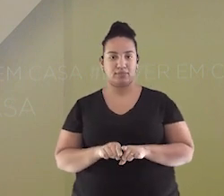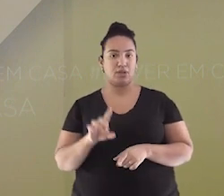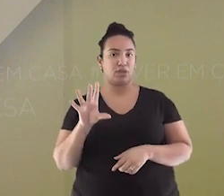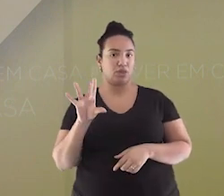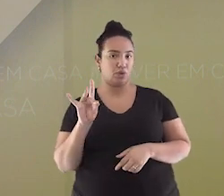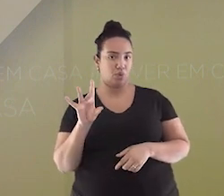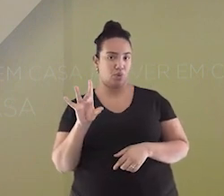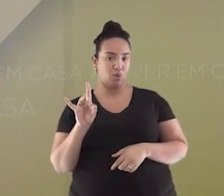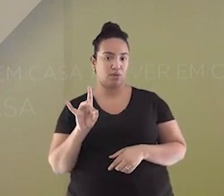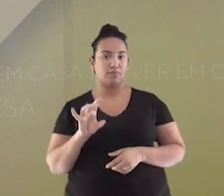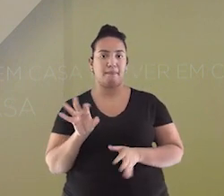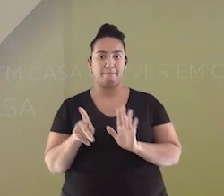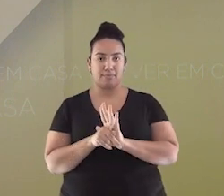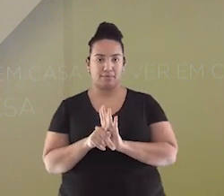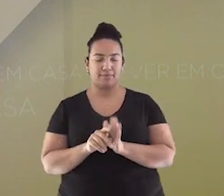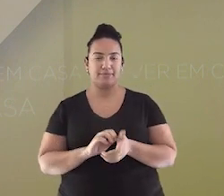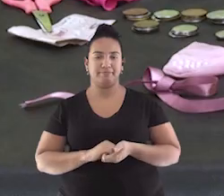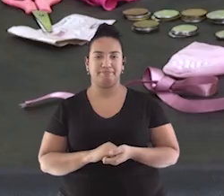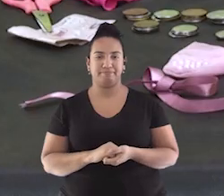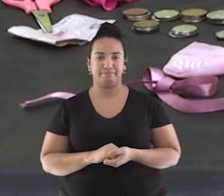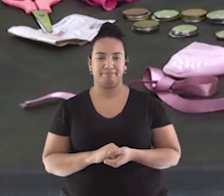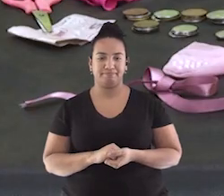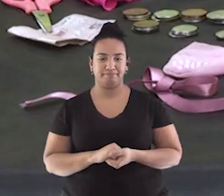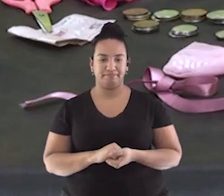que cola tecido e plástico.